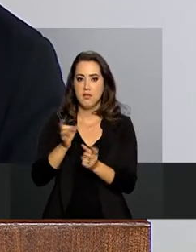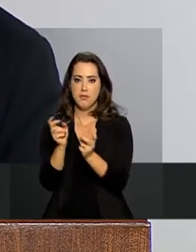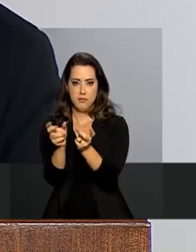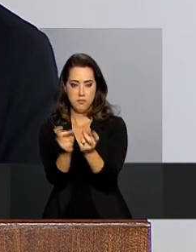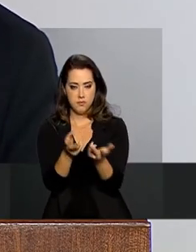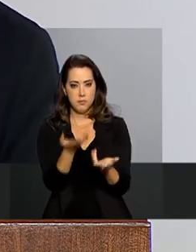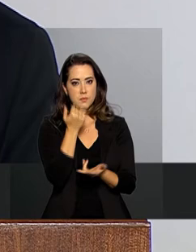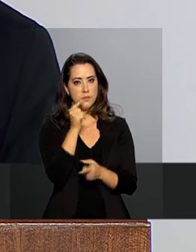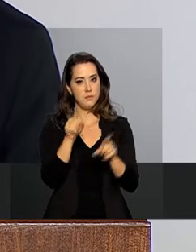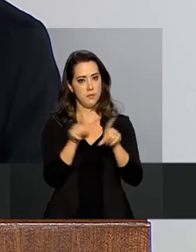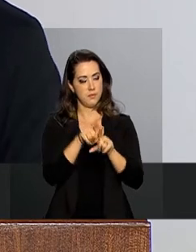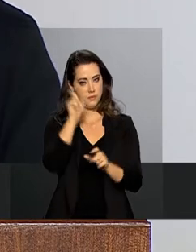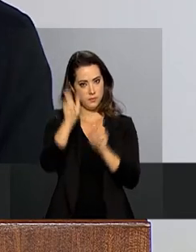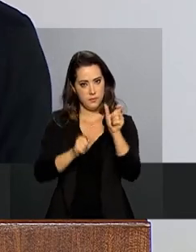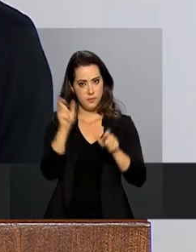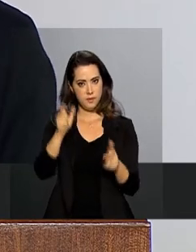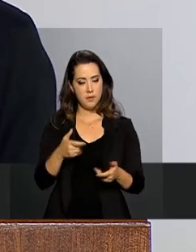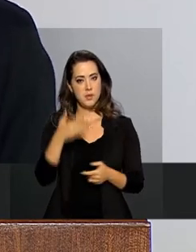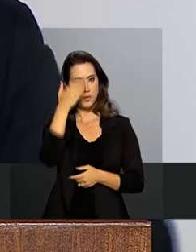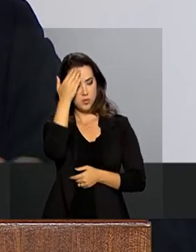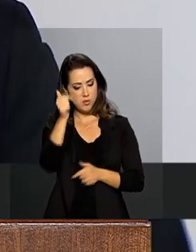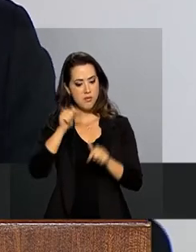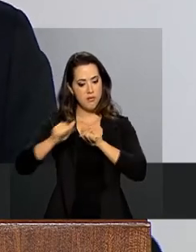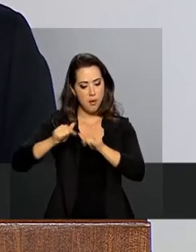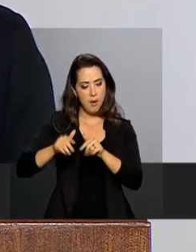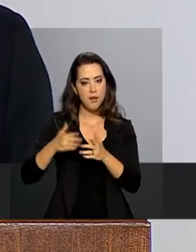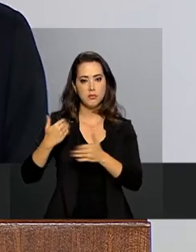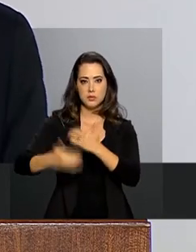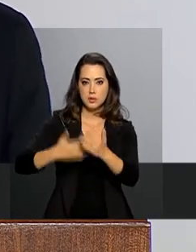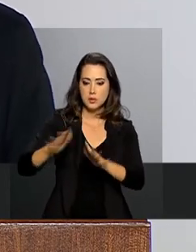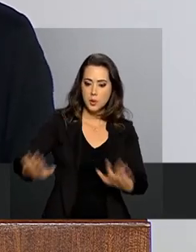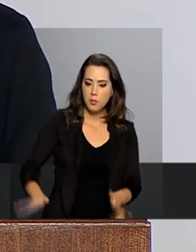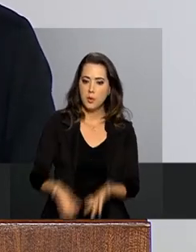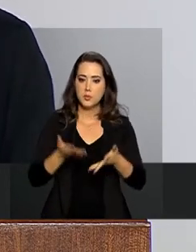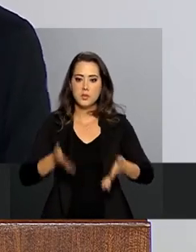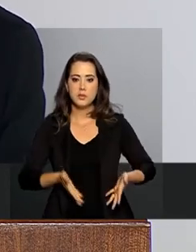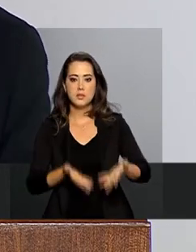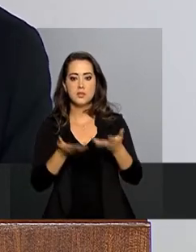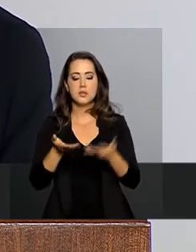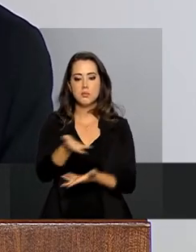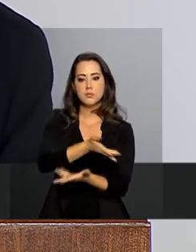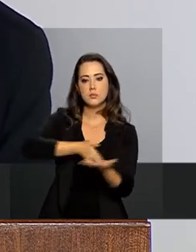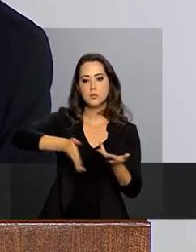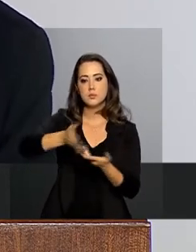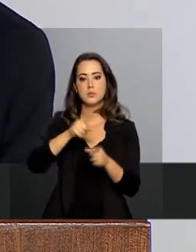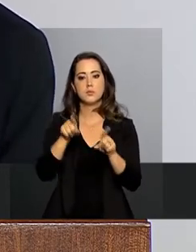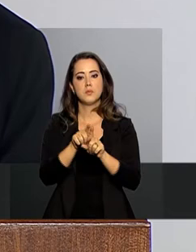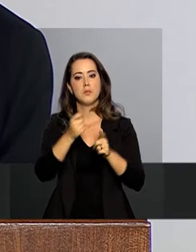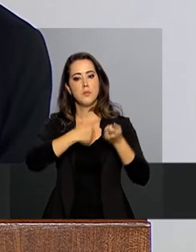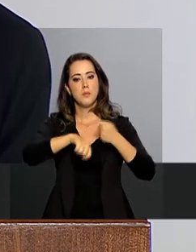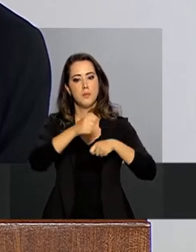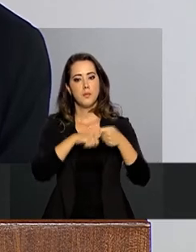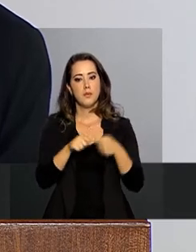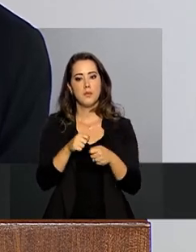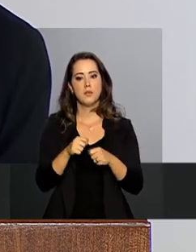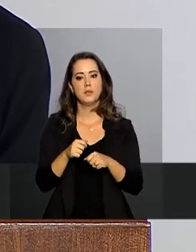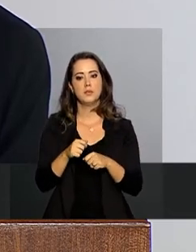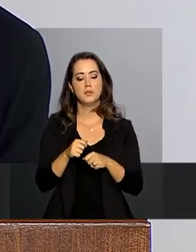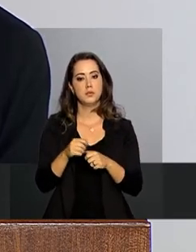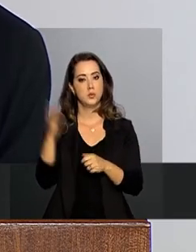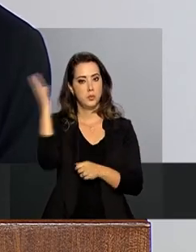ou seja pessoas que se ocuparam por força dessa mobilização dessa movimentação da economia